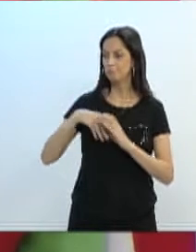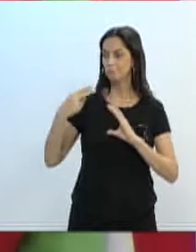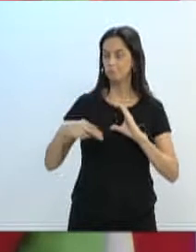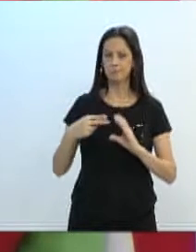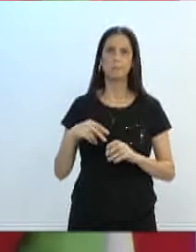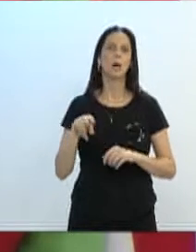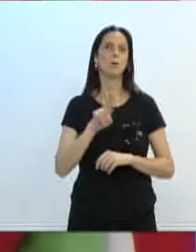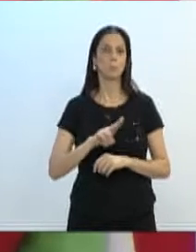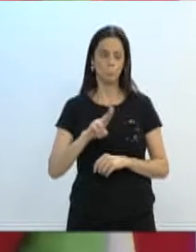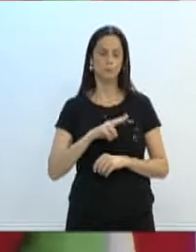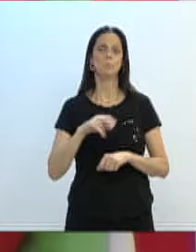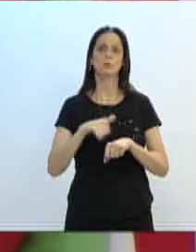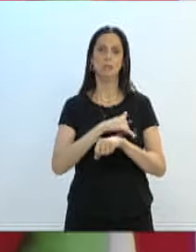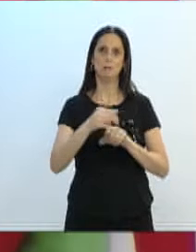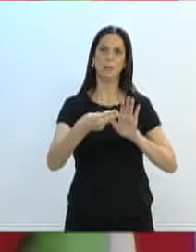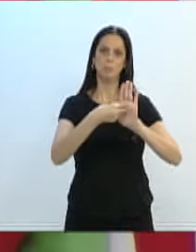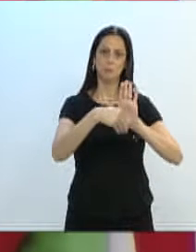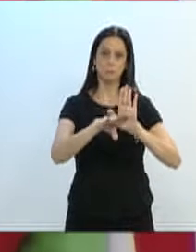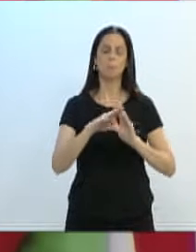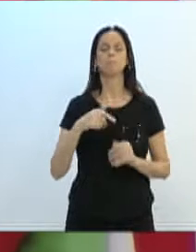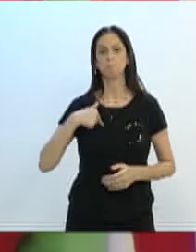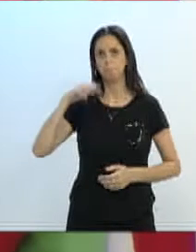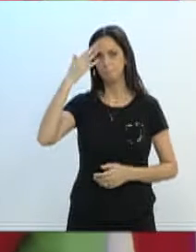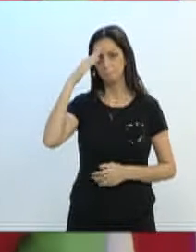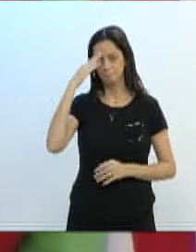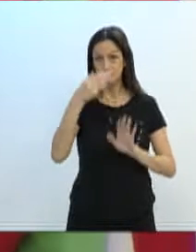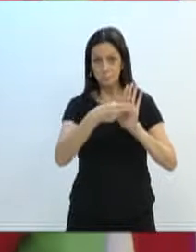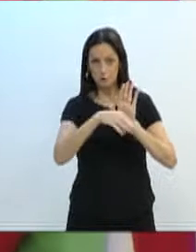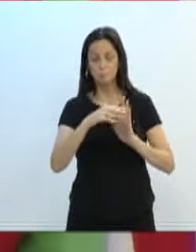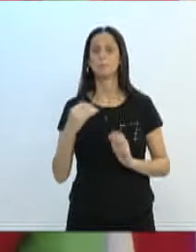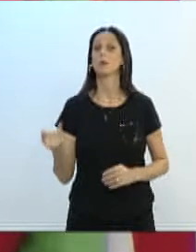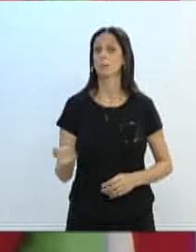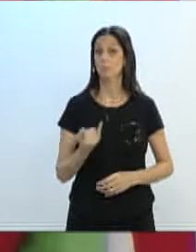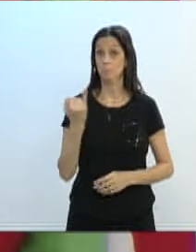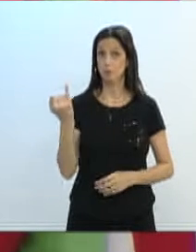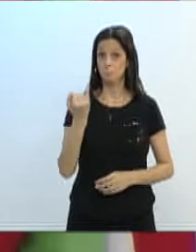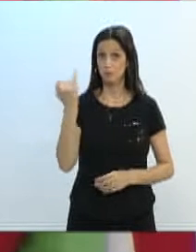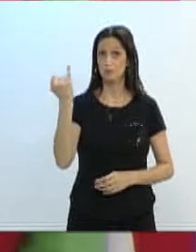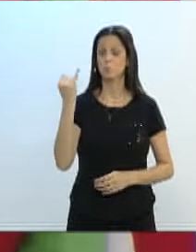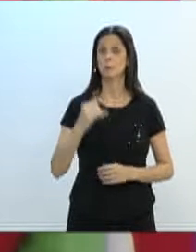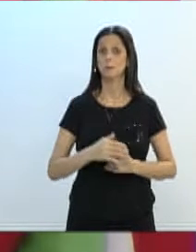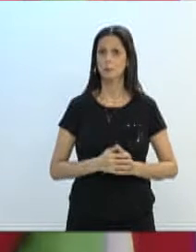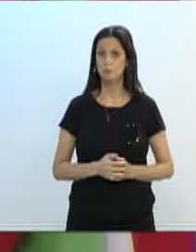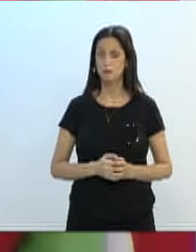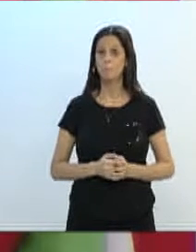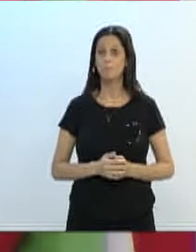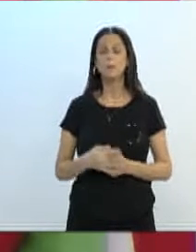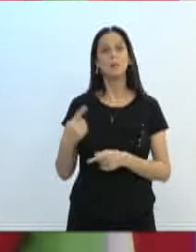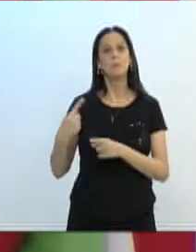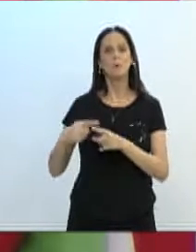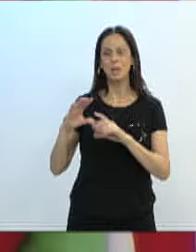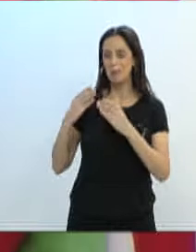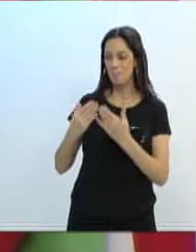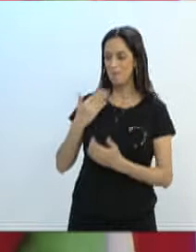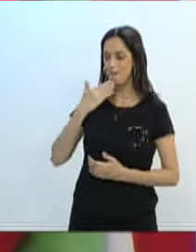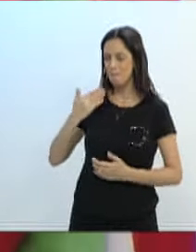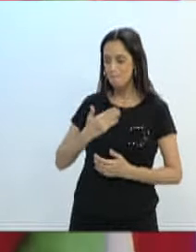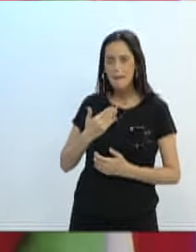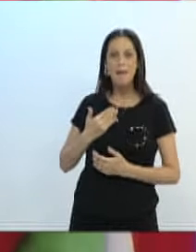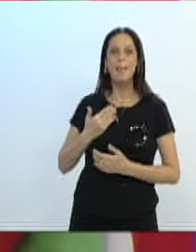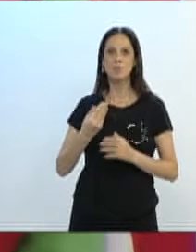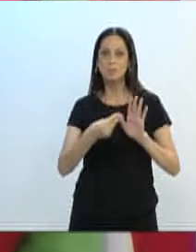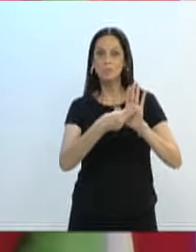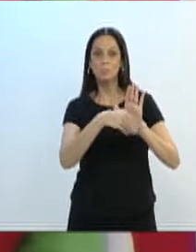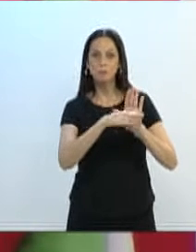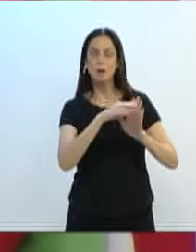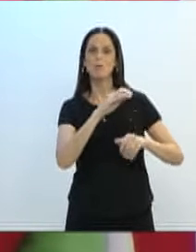indicações. Eu entendo que as indicações são fundamentais para que a gente possa atender as demandas da nossa comunidade, mas penso